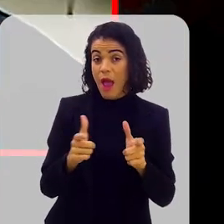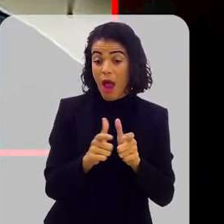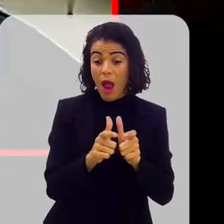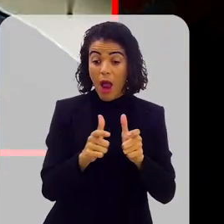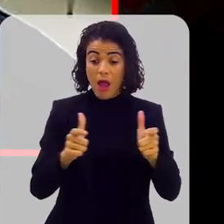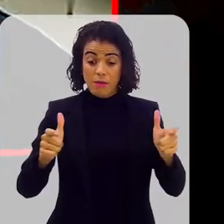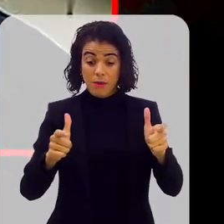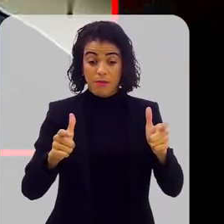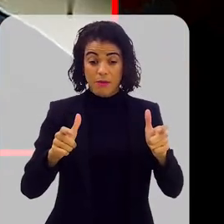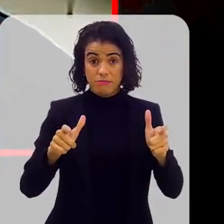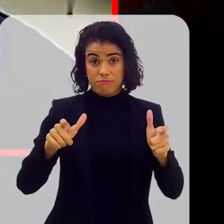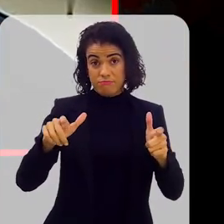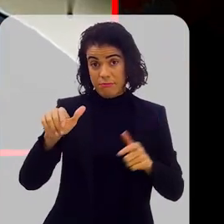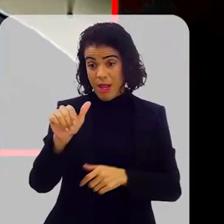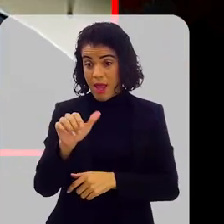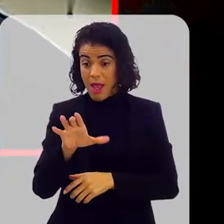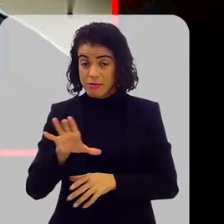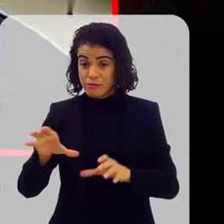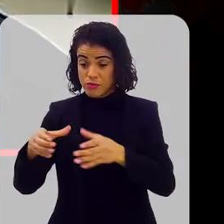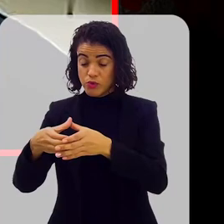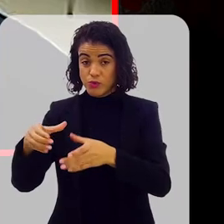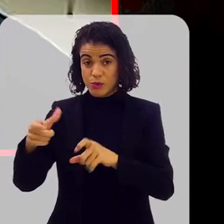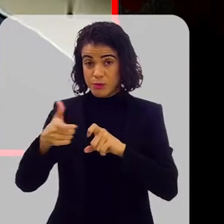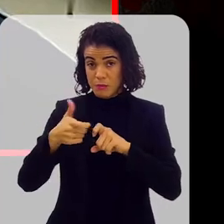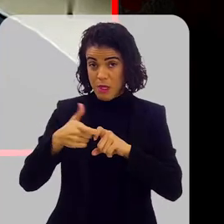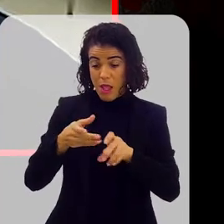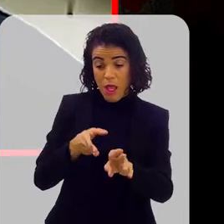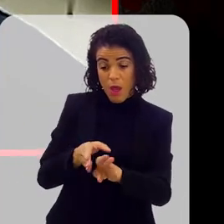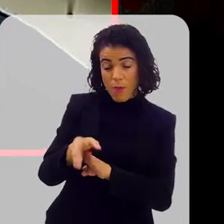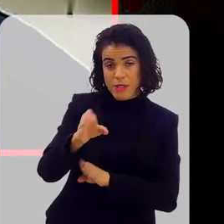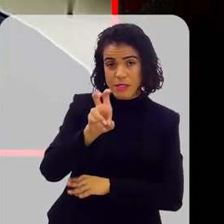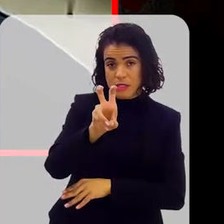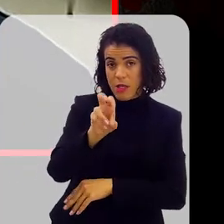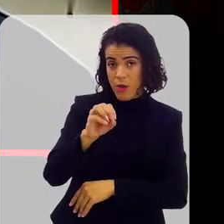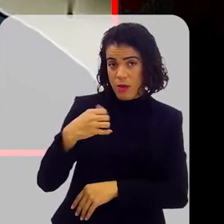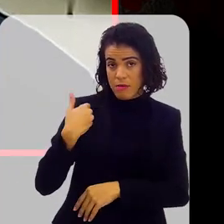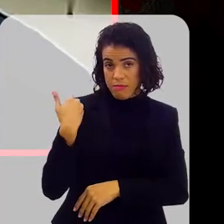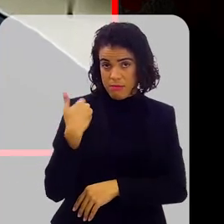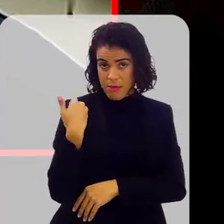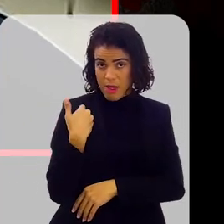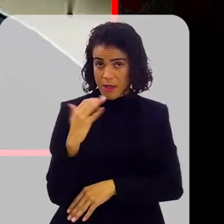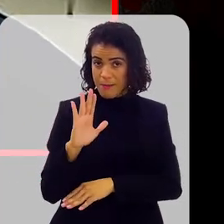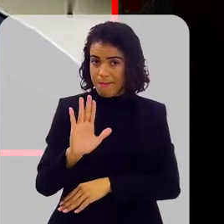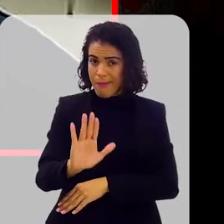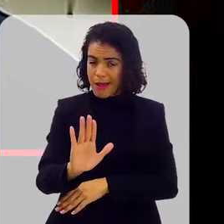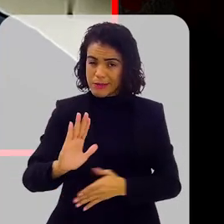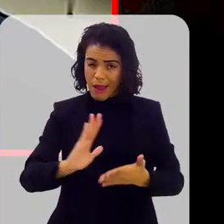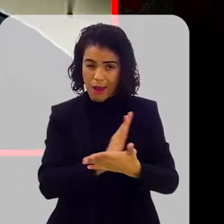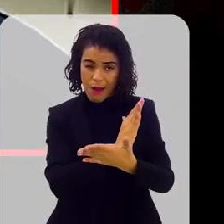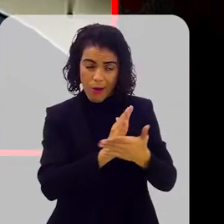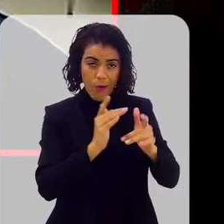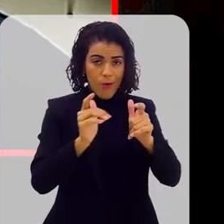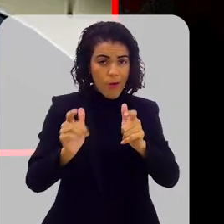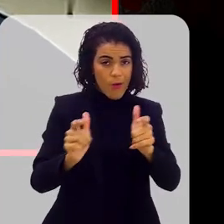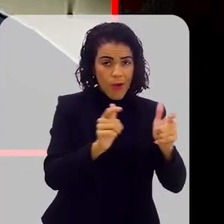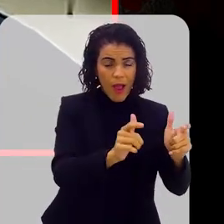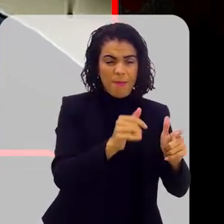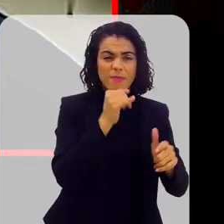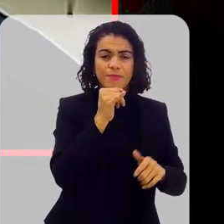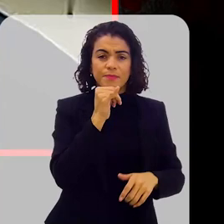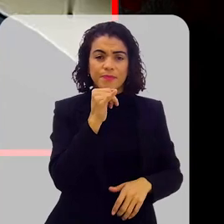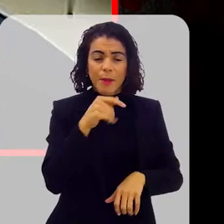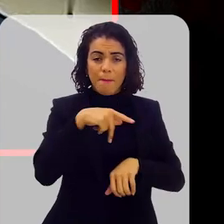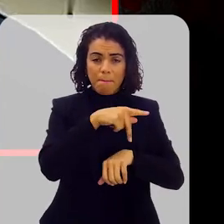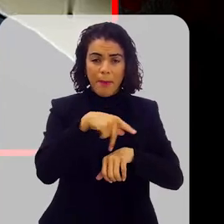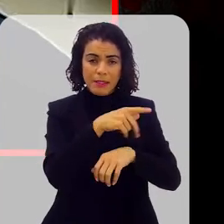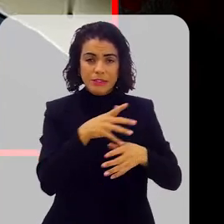Sim. A maior parte das sociedades ainda recomenda 50 anos de idade, tá? Mas alguns locais,